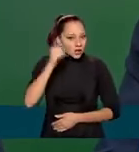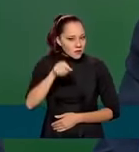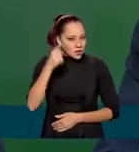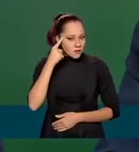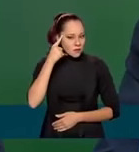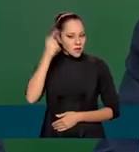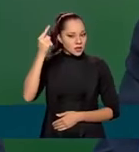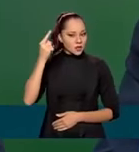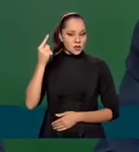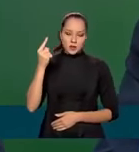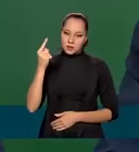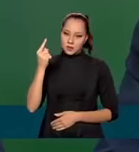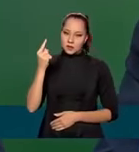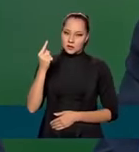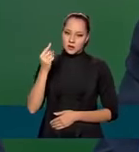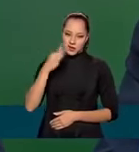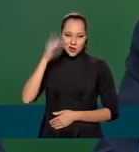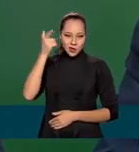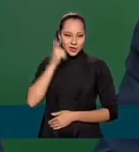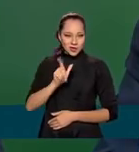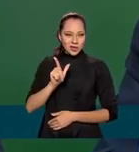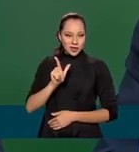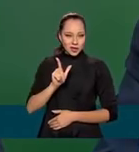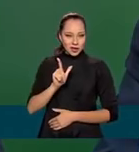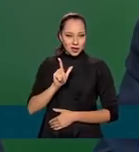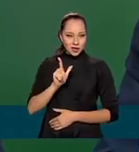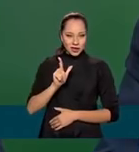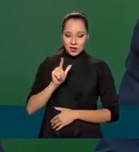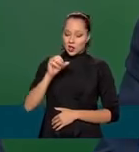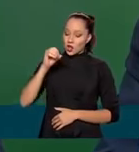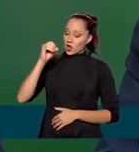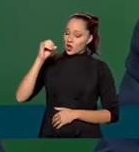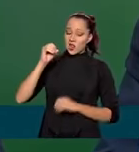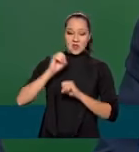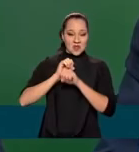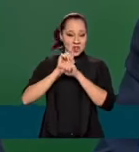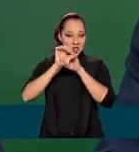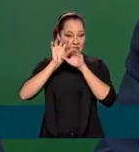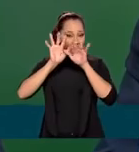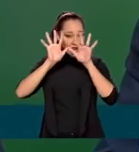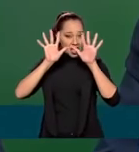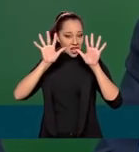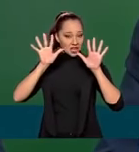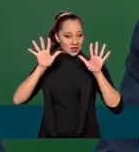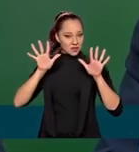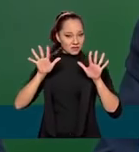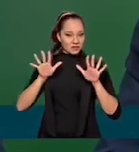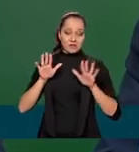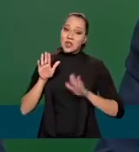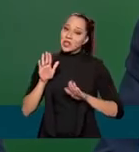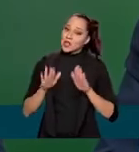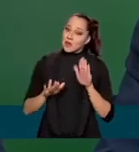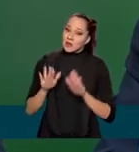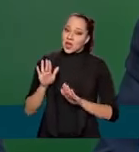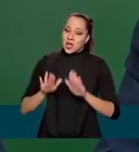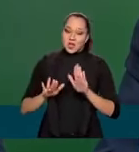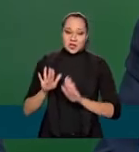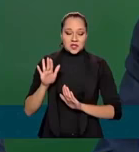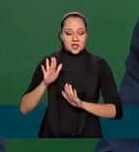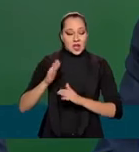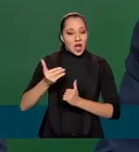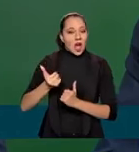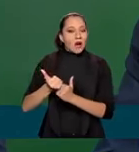choro a chave Bom dia consegui luz bom e talvez